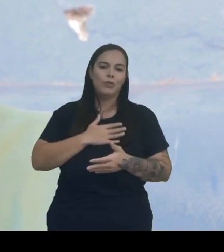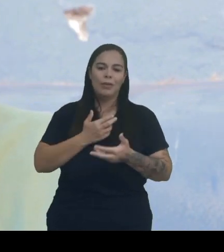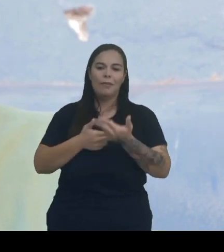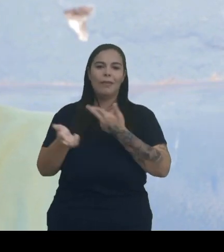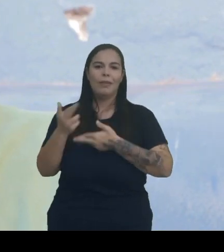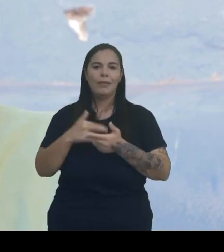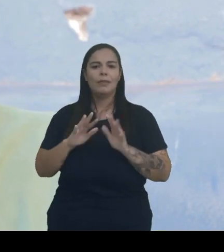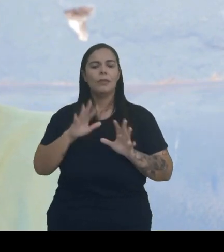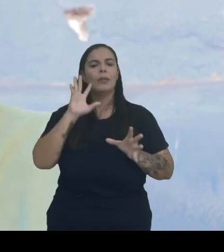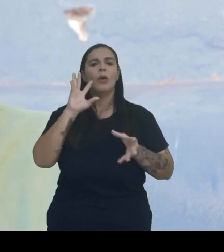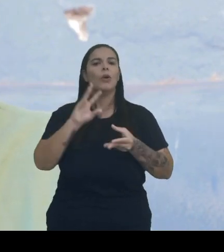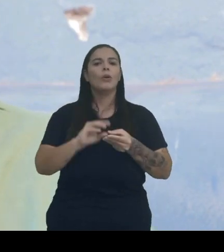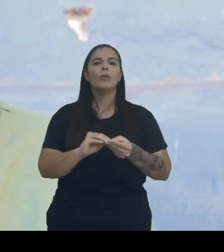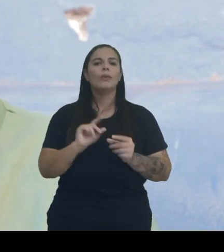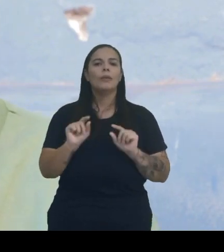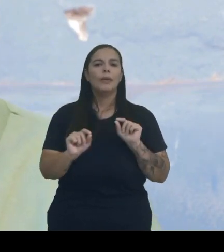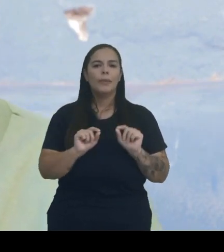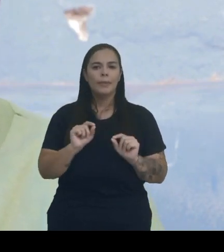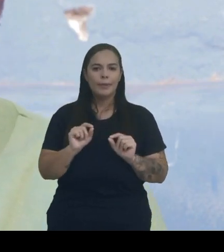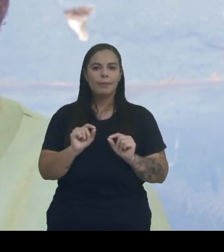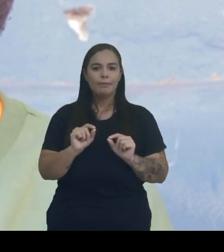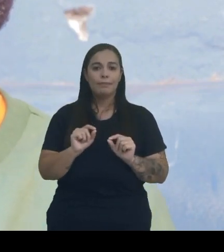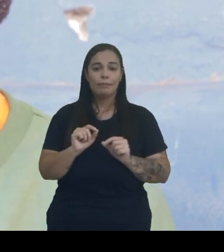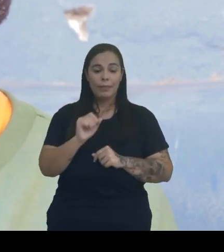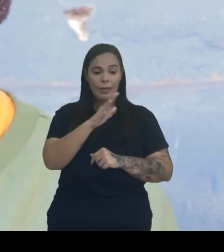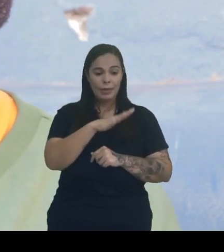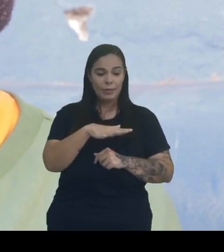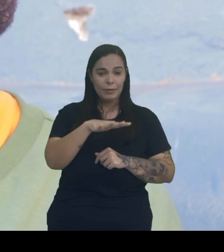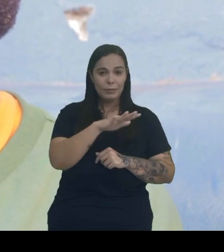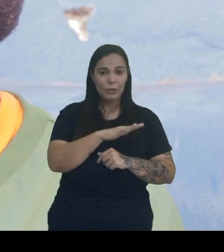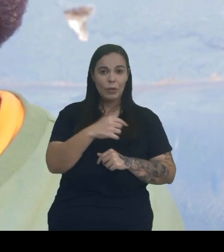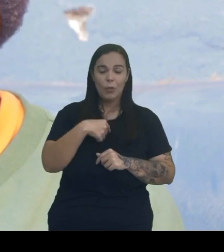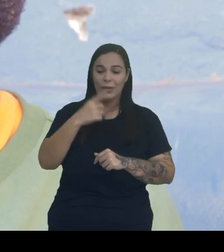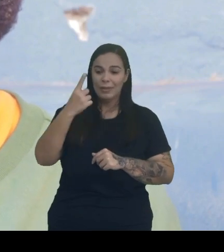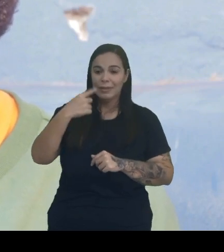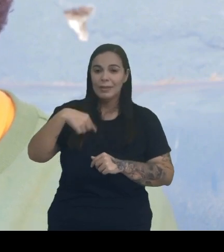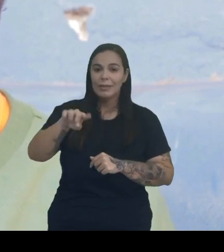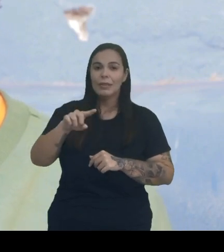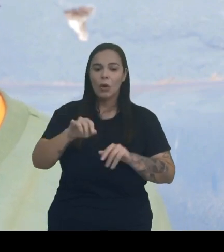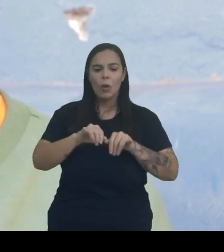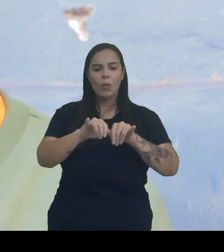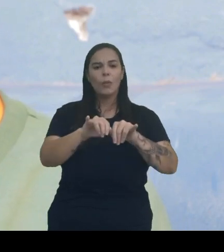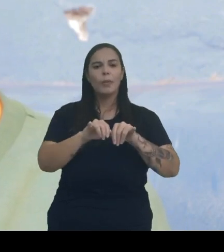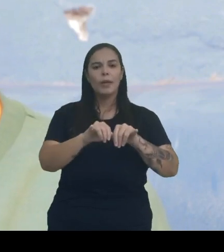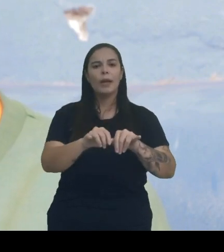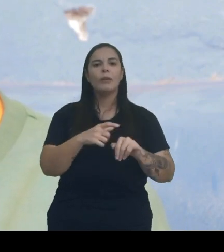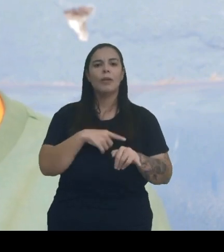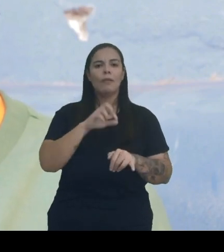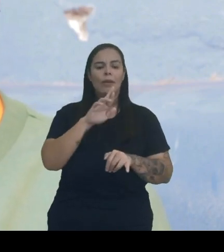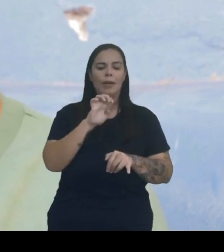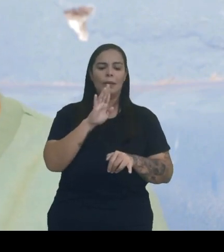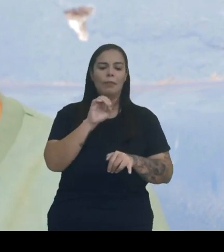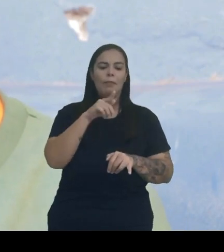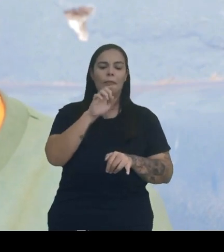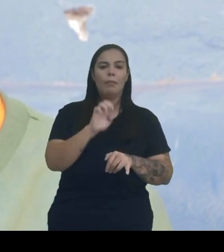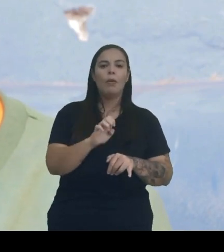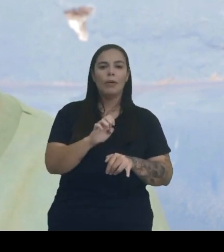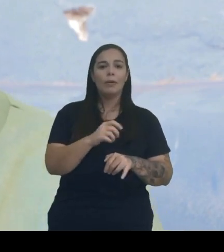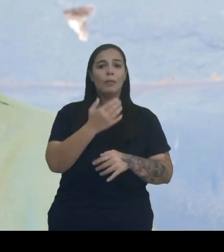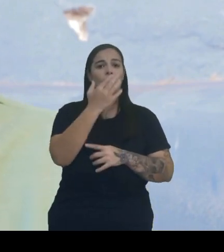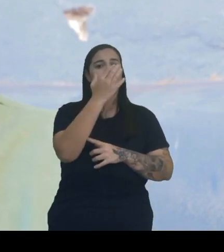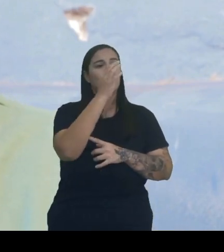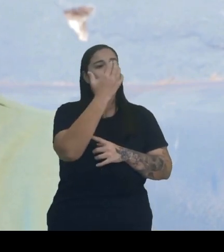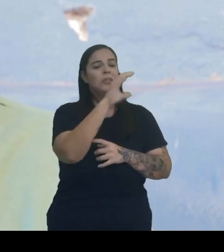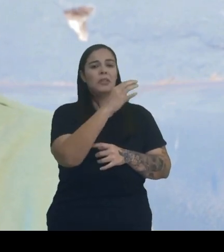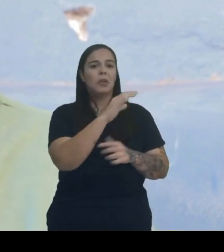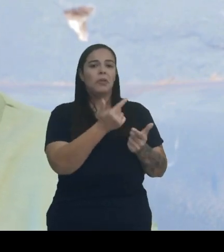tudo. Tá entendendo? Então, conclusão, esse pessoal, quando eles iam para o mercado, dava reboque a ele, porque o